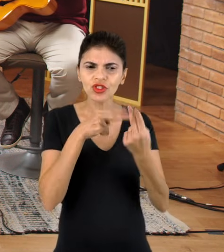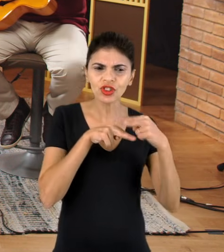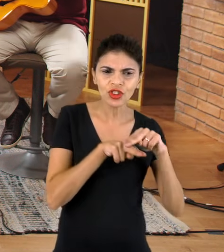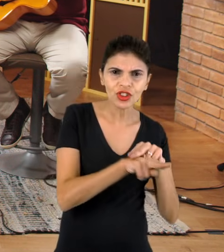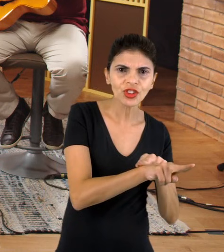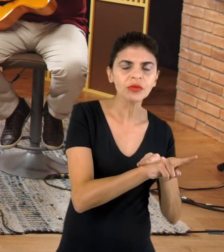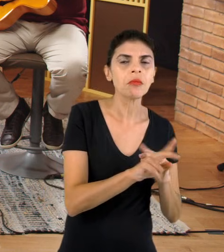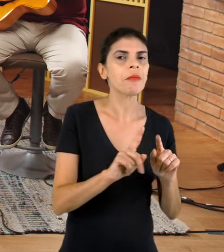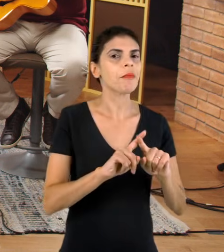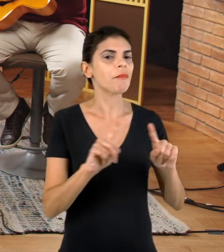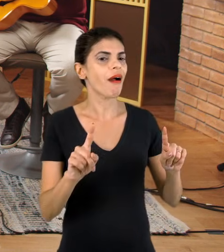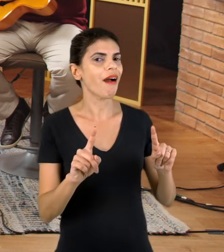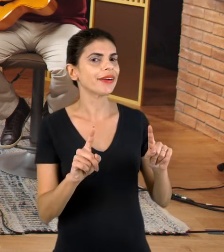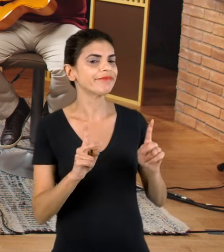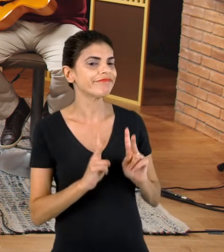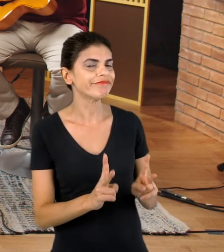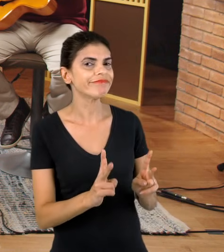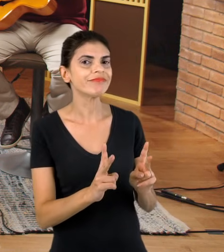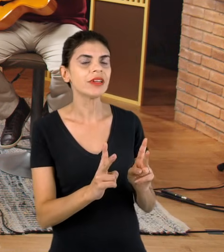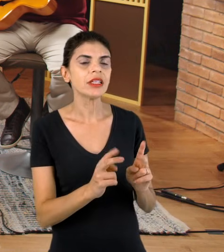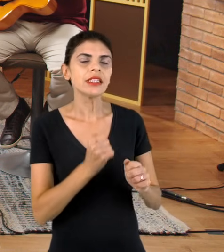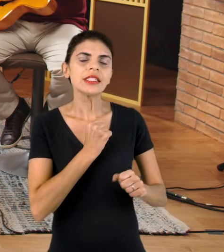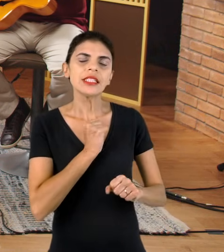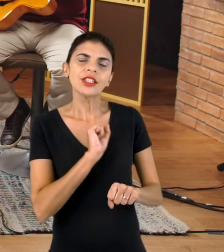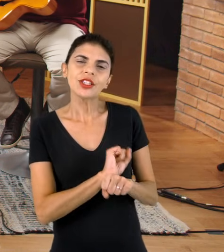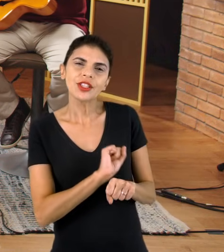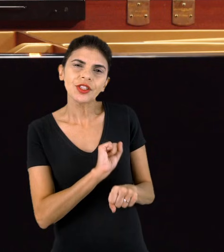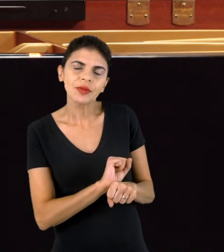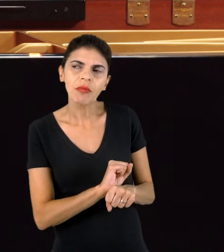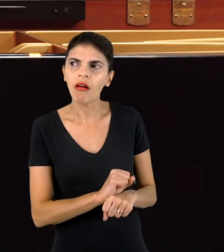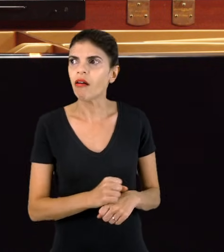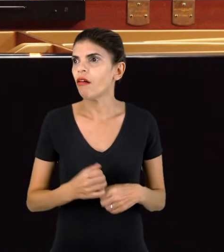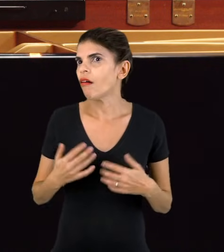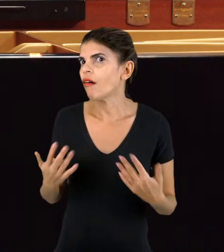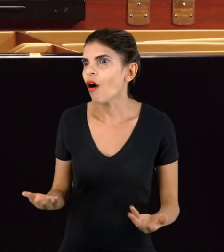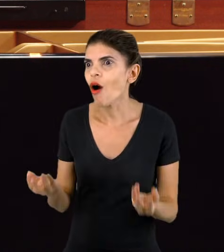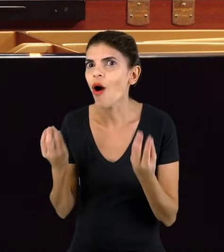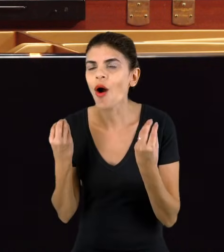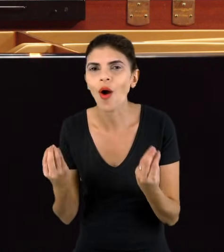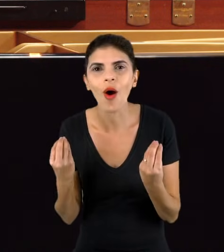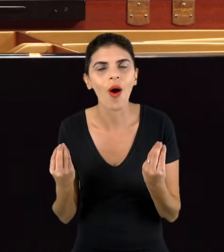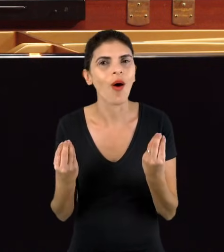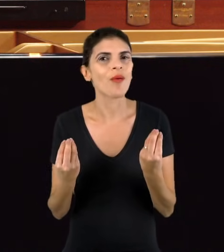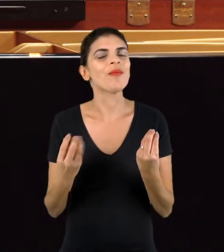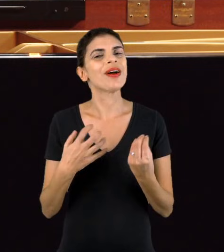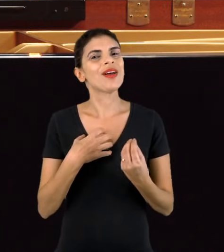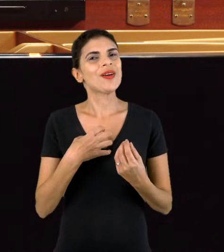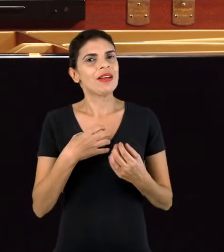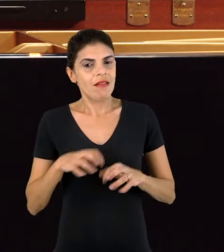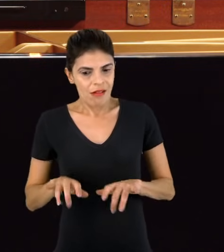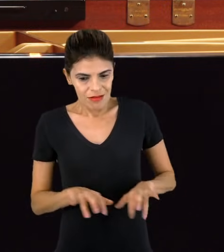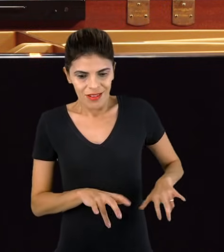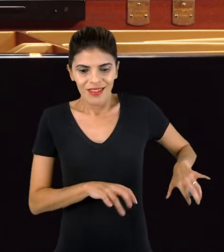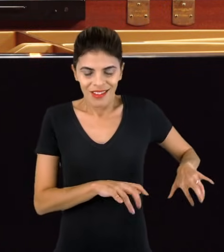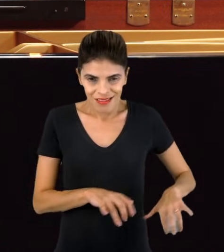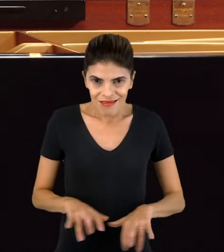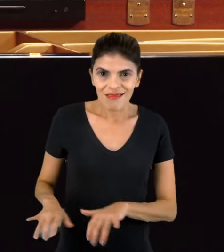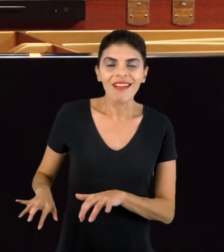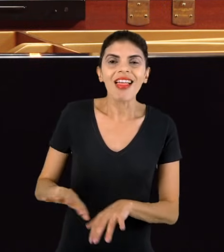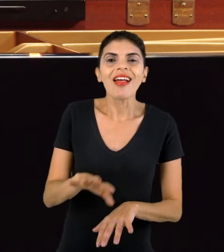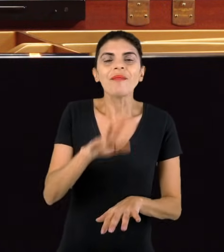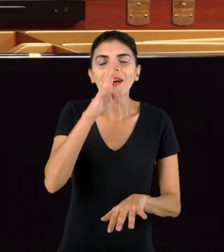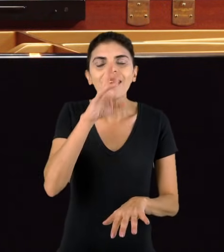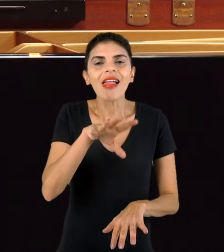polirritmia, mas nunca tem um respiro, né? Eu digo, meu irmão, como se fosse isso aqui, né? Eu tô no...